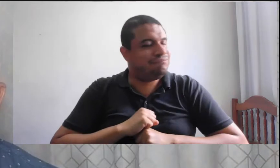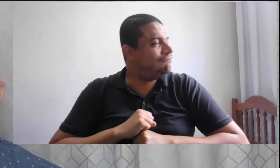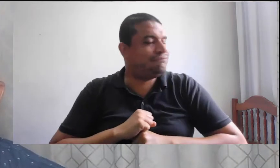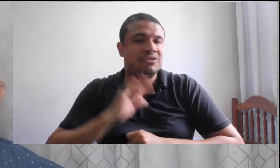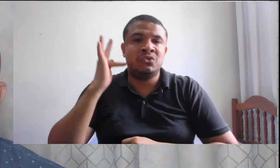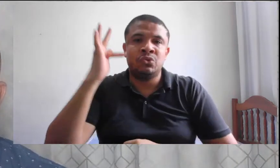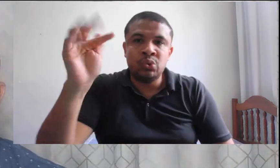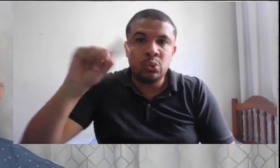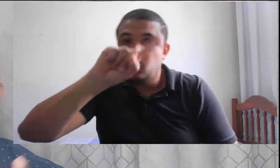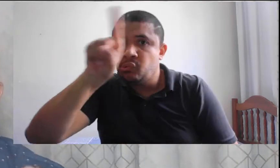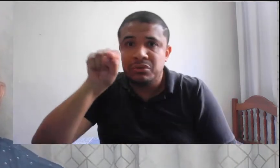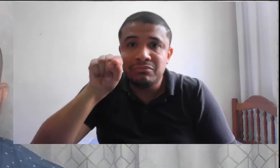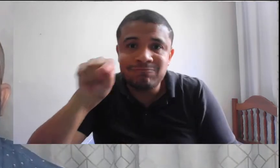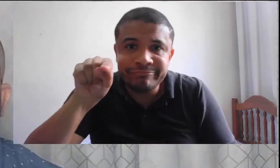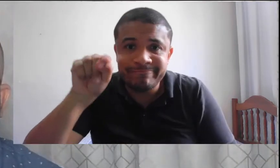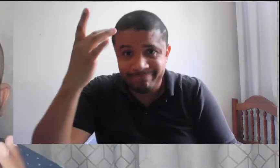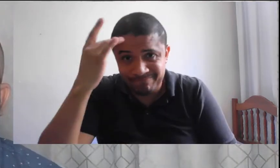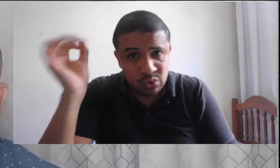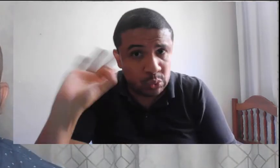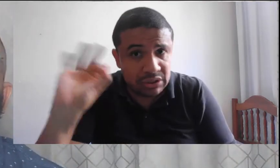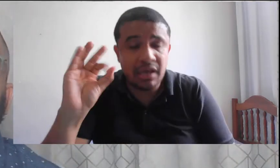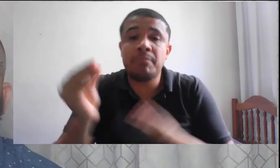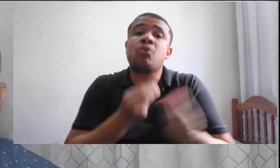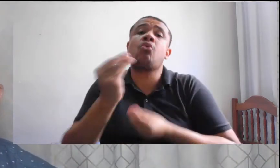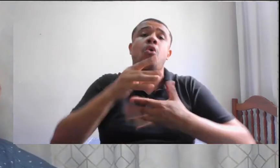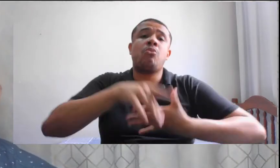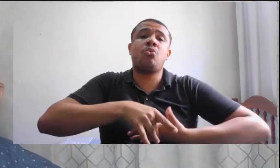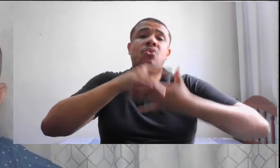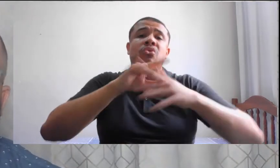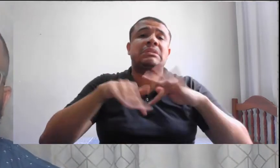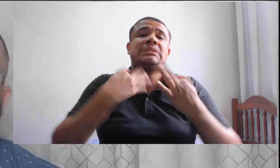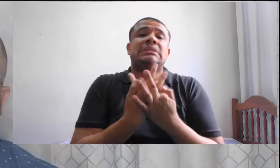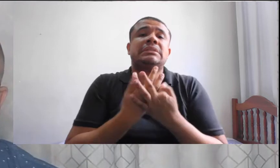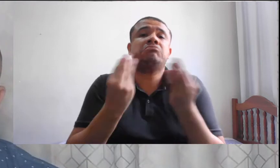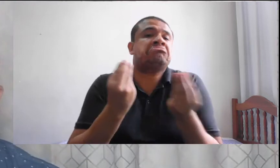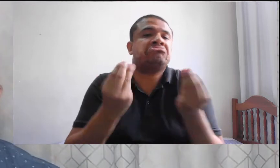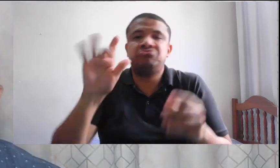fazer, sem saber para onde ir, sem saber como conduzir o seu lar.